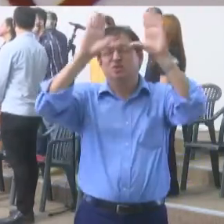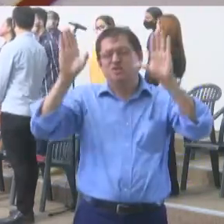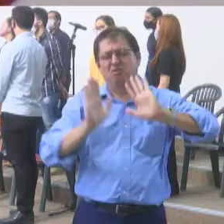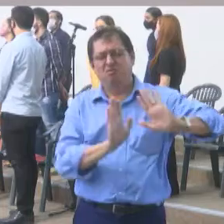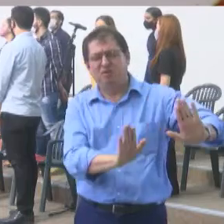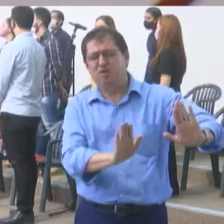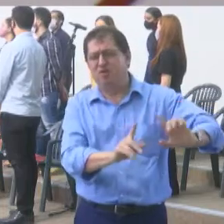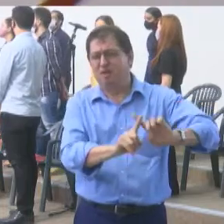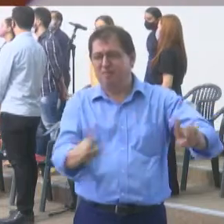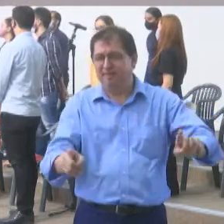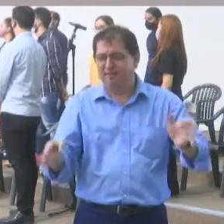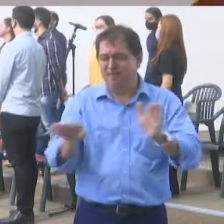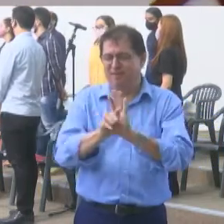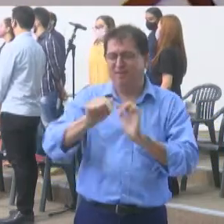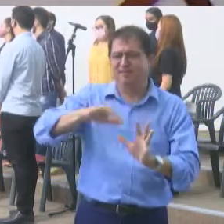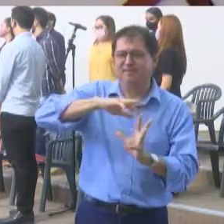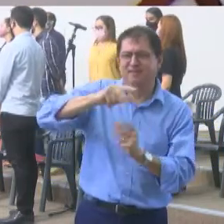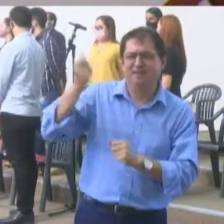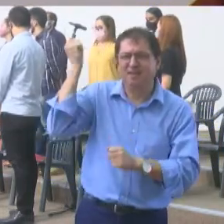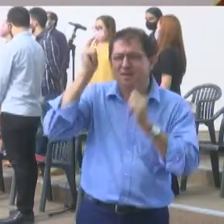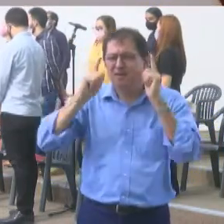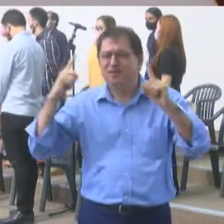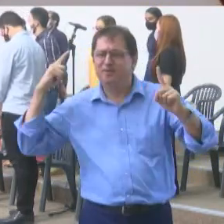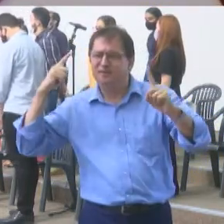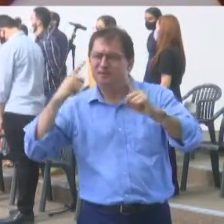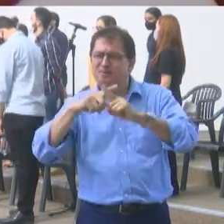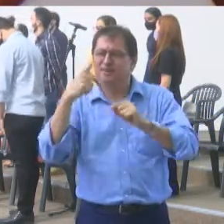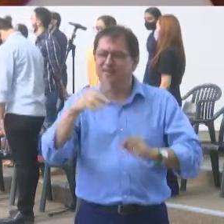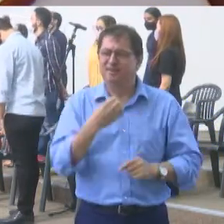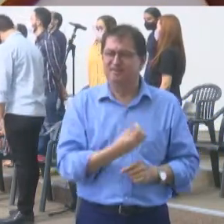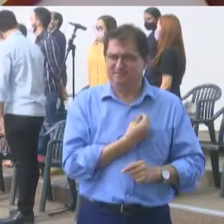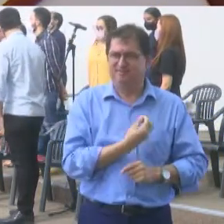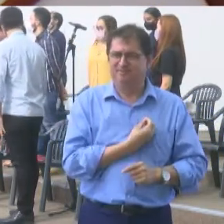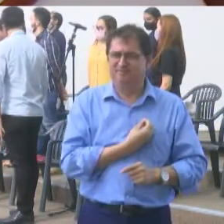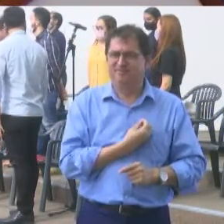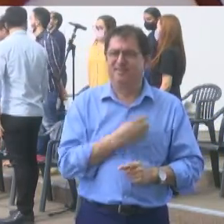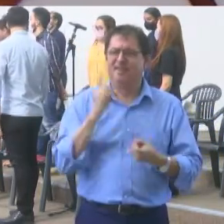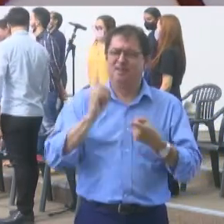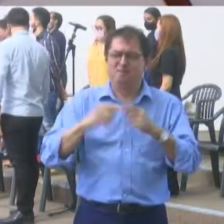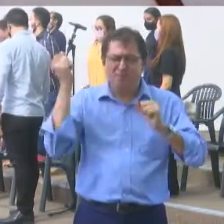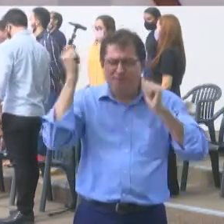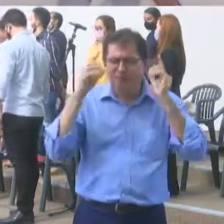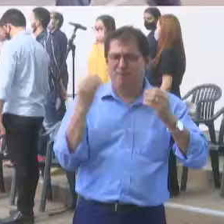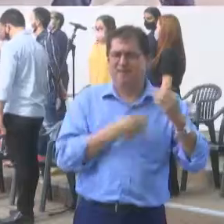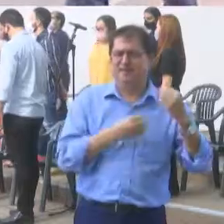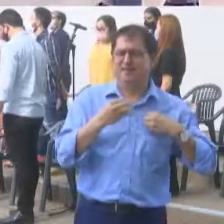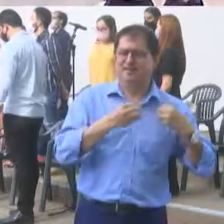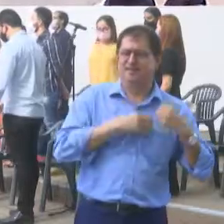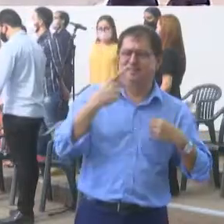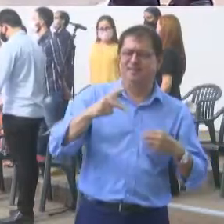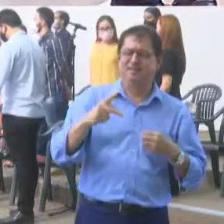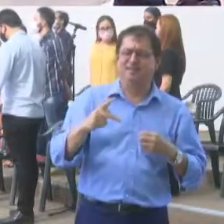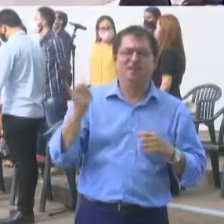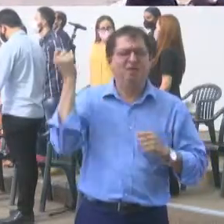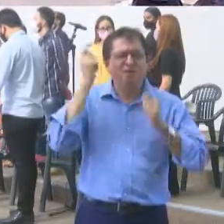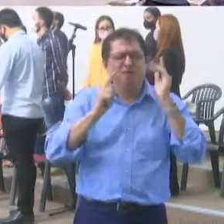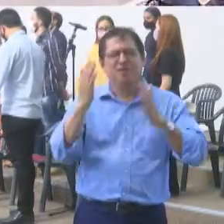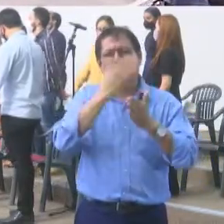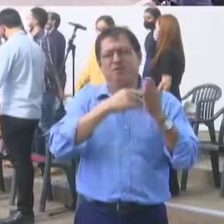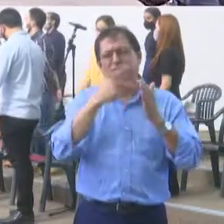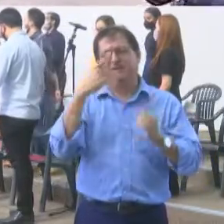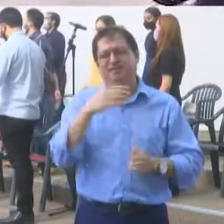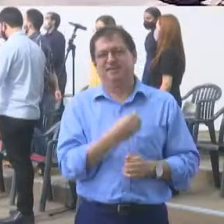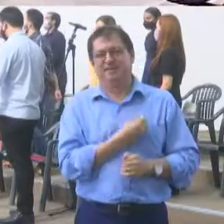espinhos por você, venceu a cruz por você, venceu o pecado por você, venceu o túmulo por